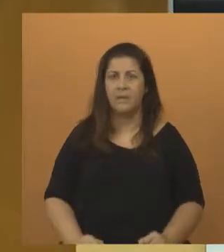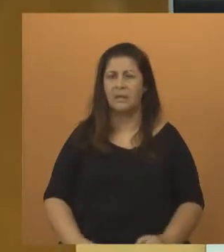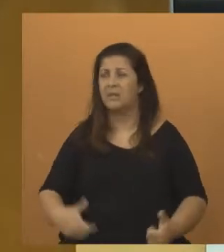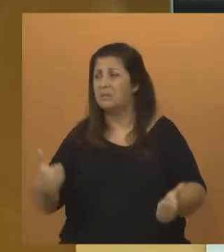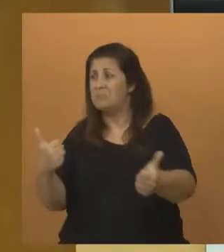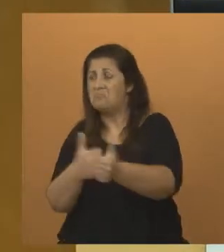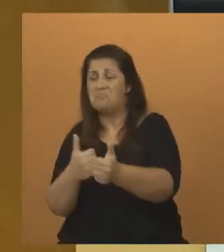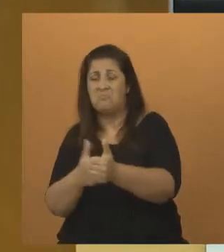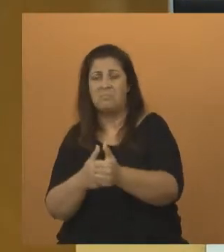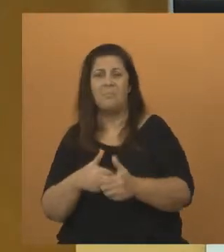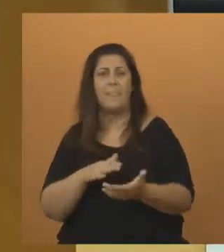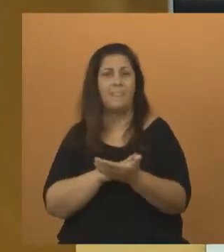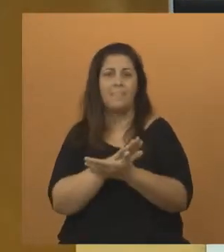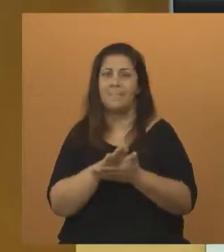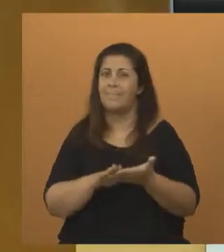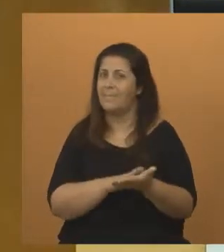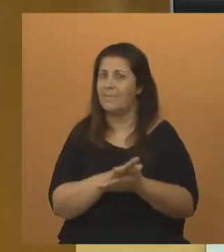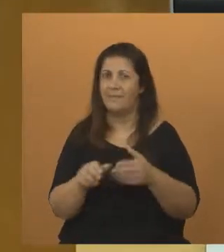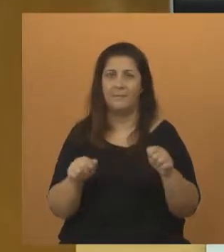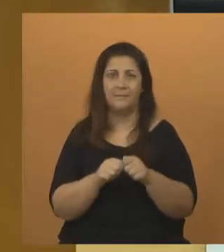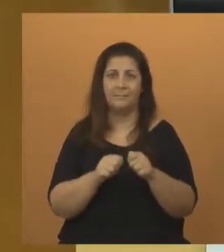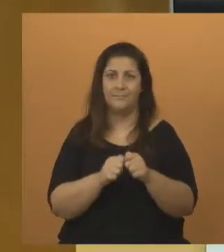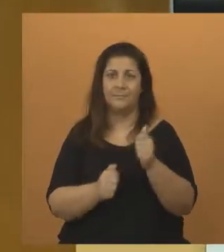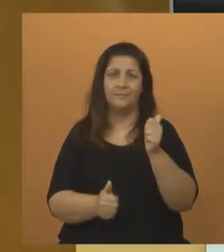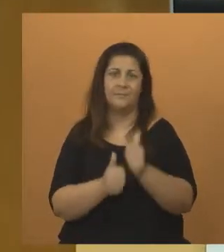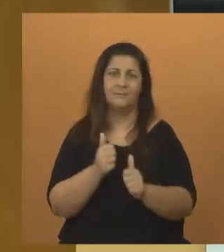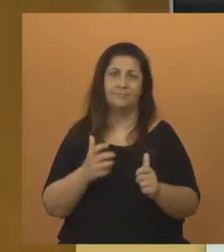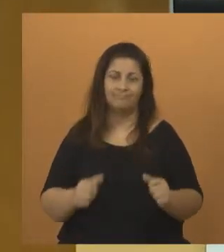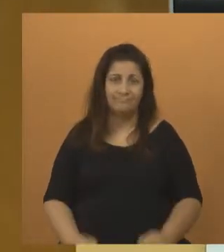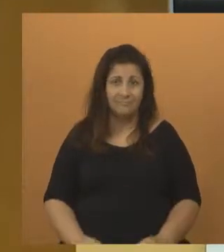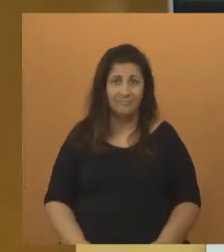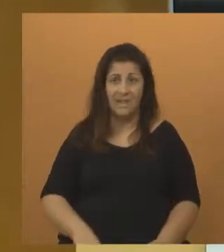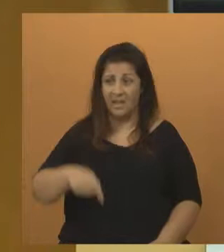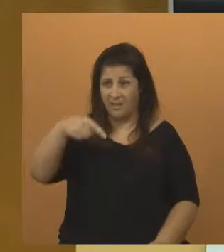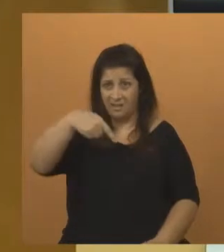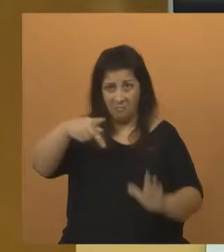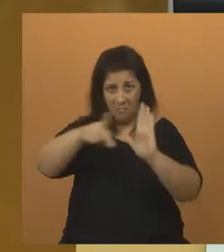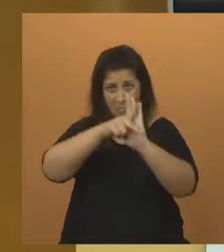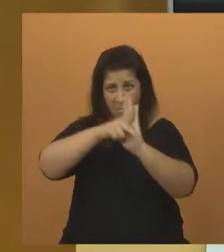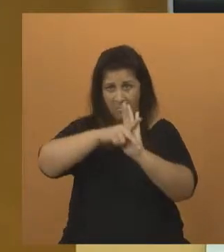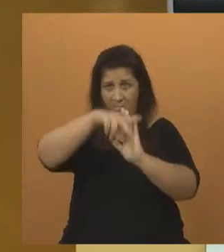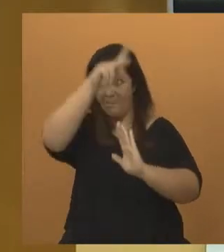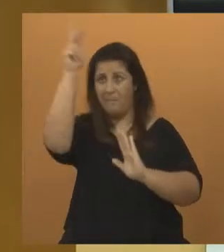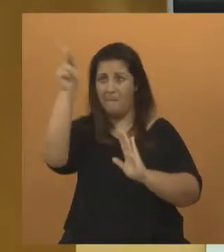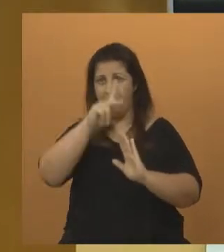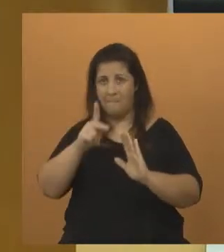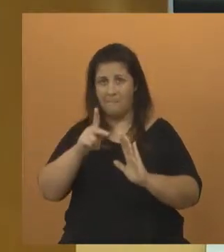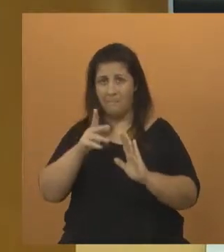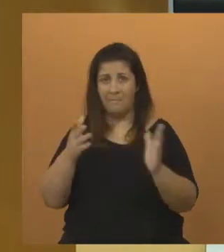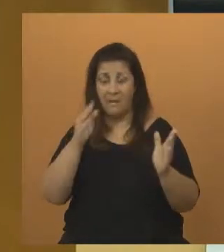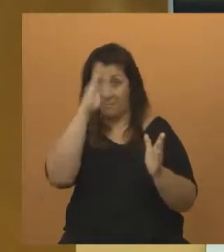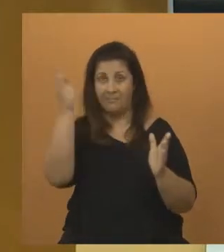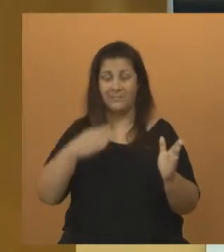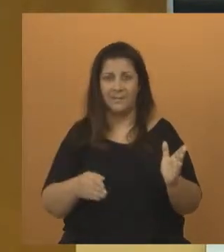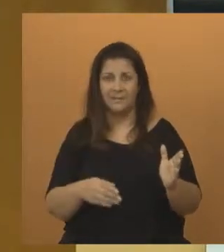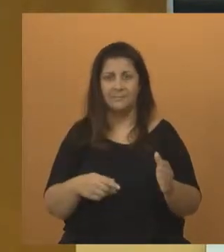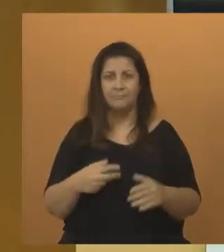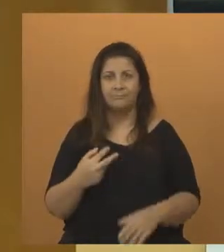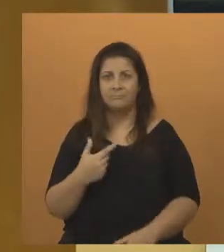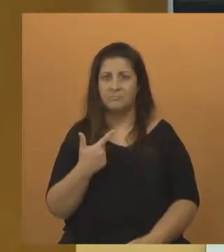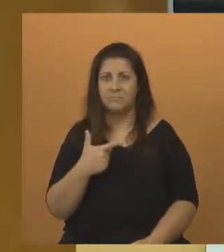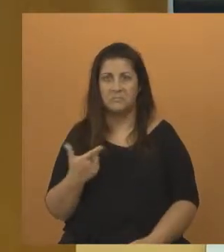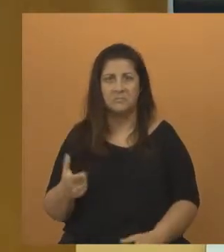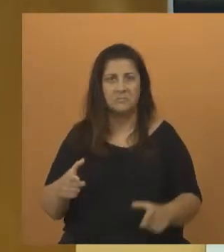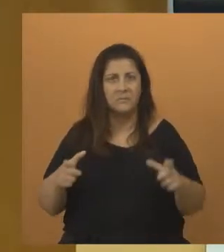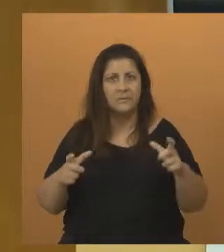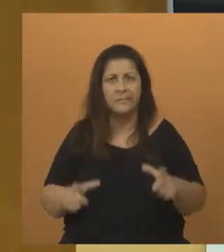da cidade, para a prática do futebol de campo. No país do futebol, nós não temos futebol de campo para